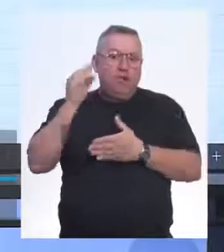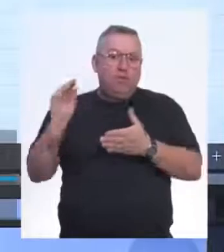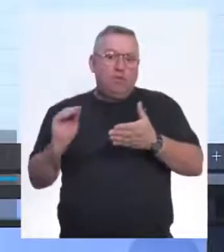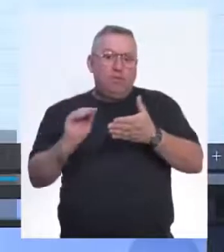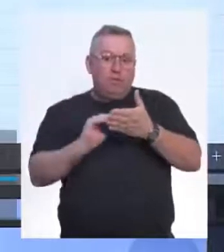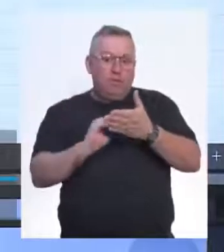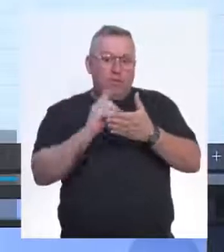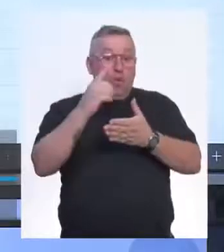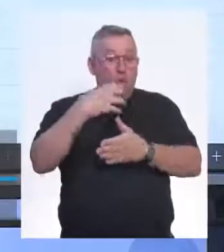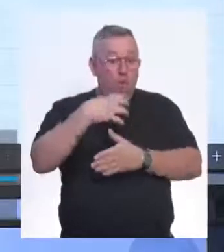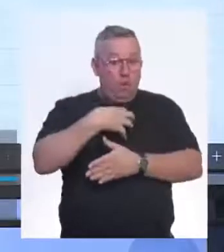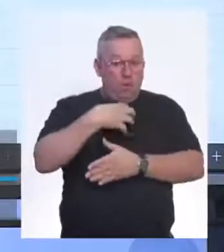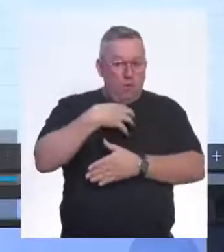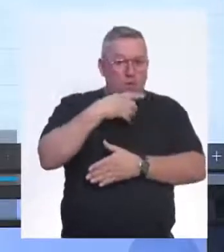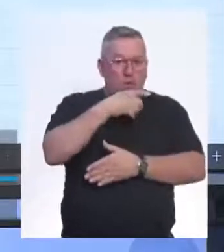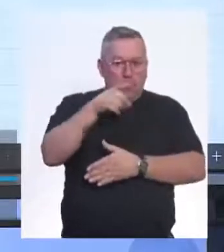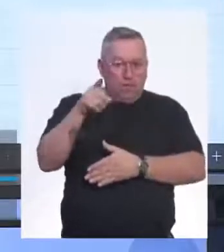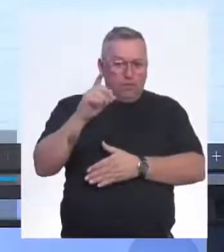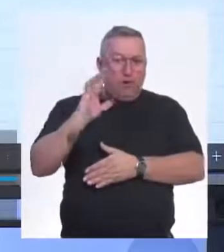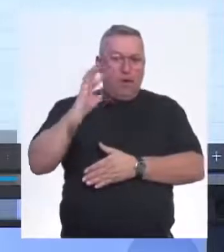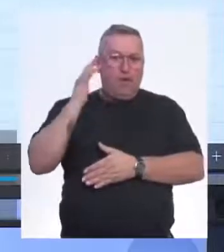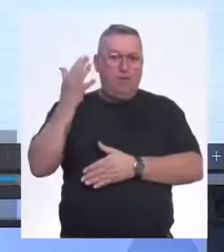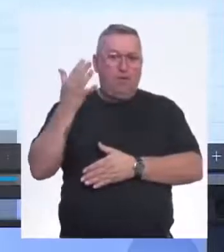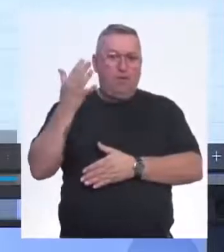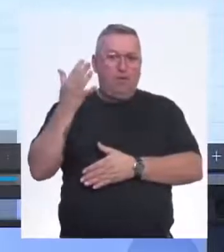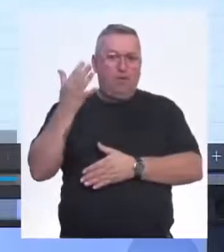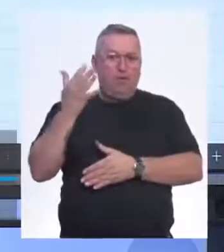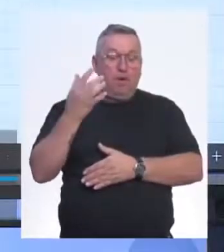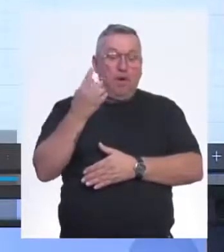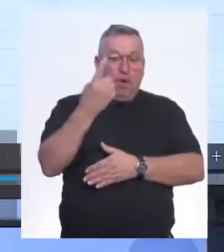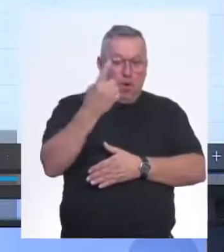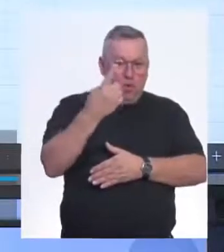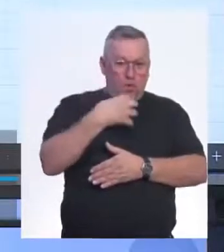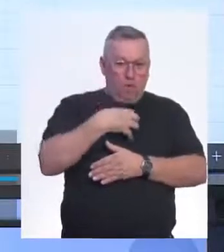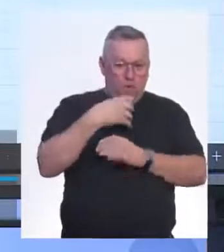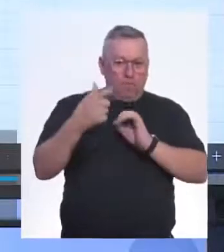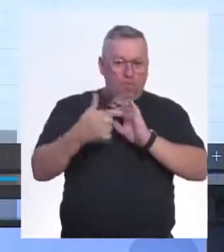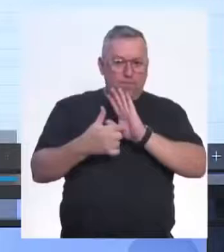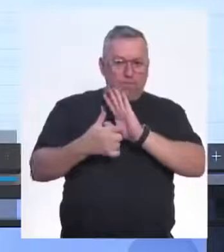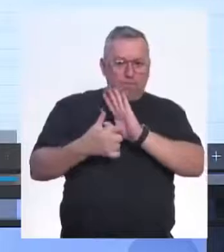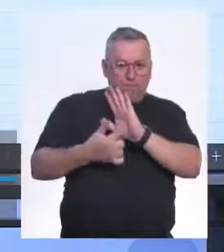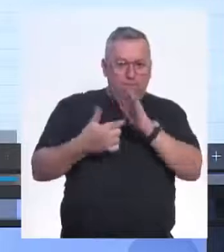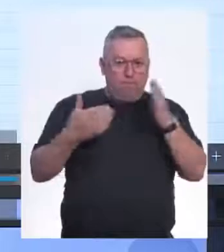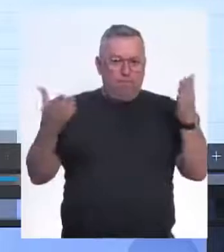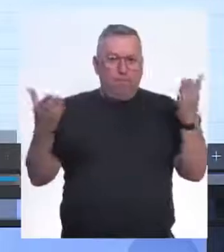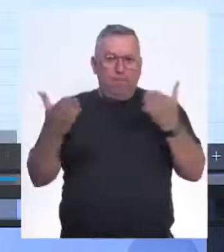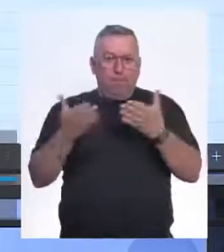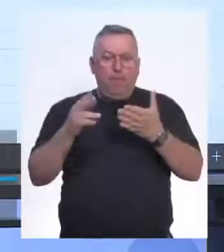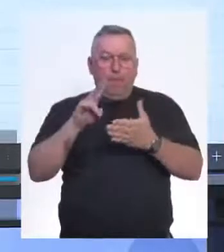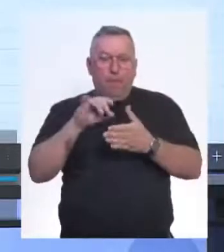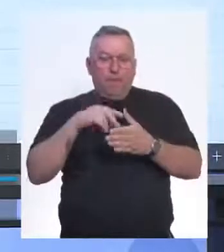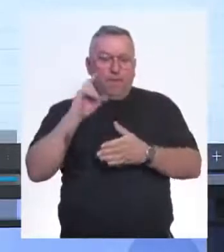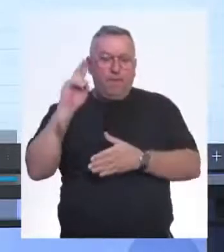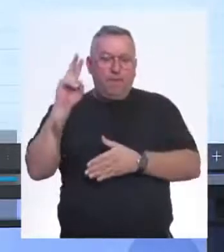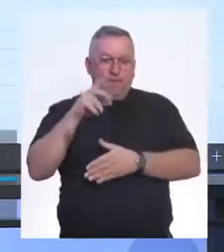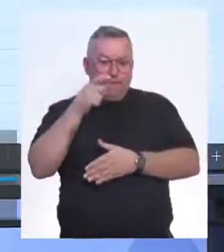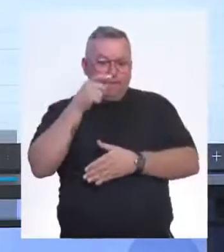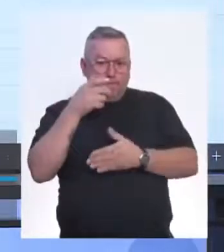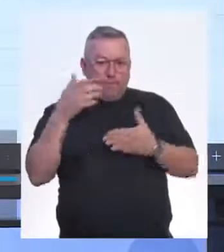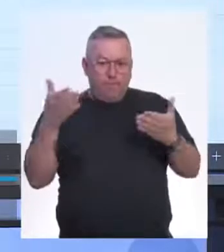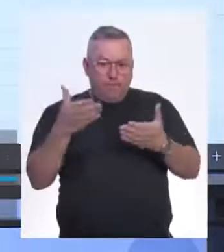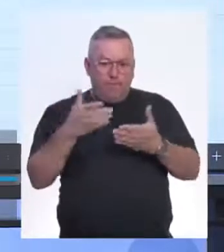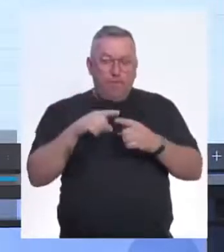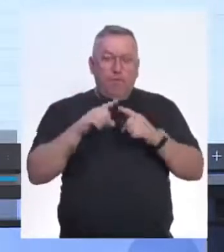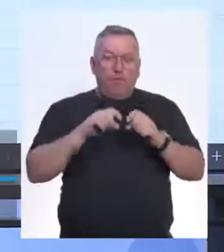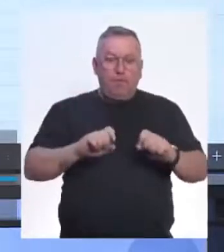colocar uma forma aqui para vocês resolverem. Dessa uma forma com que vocês vão identificar, com que vocês vão ver, eu vou